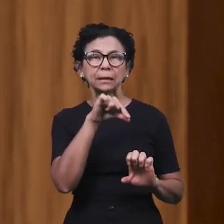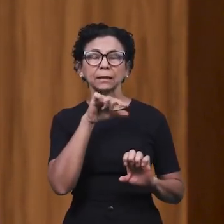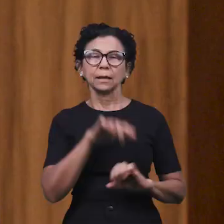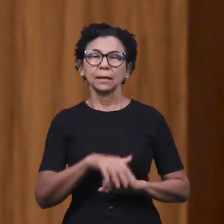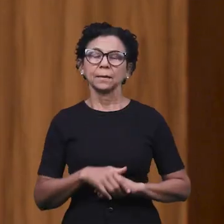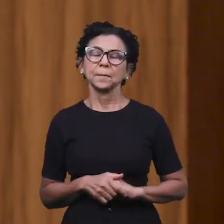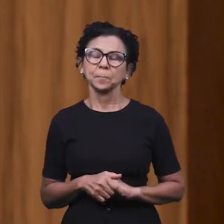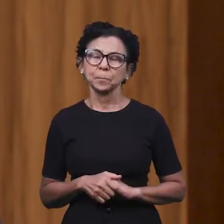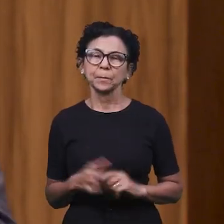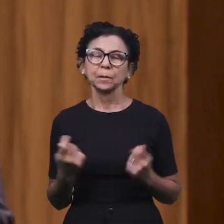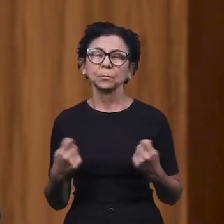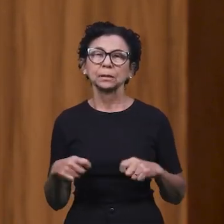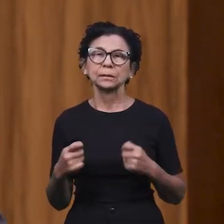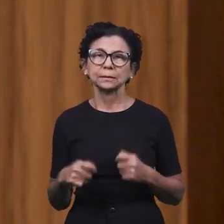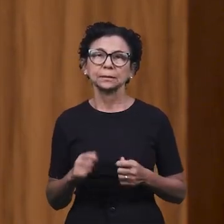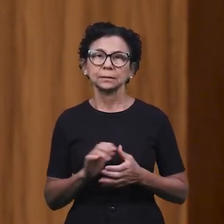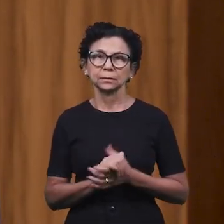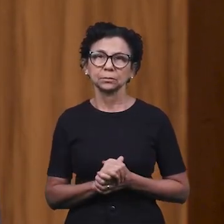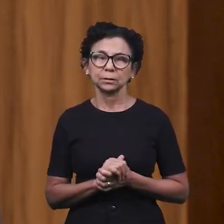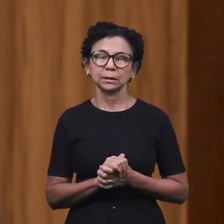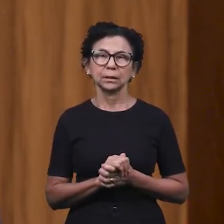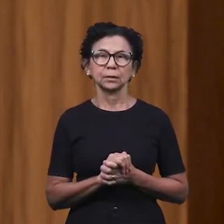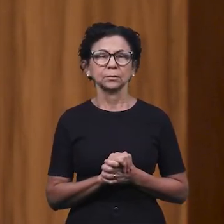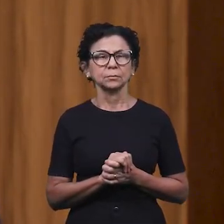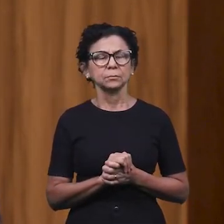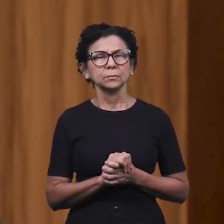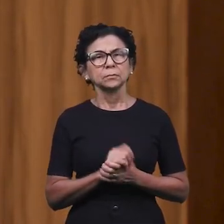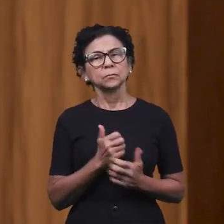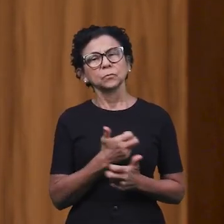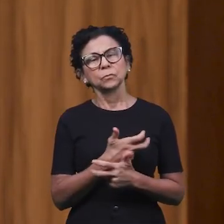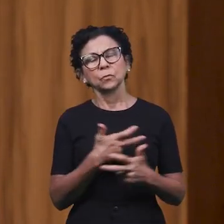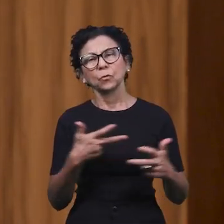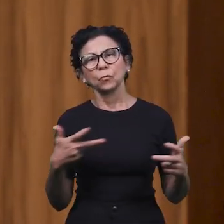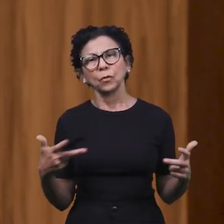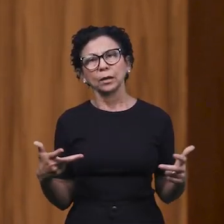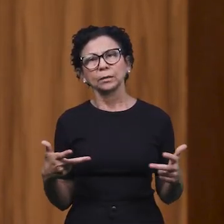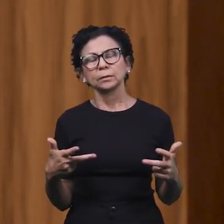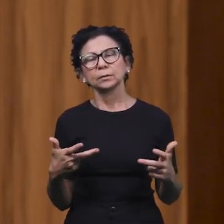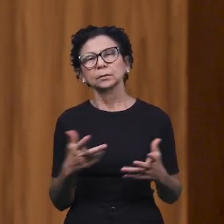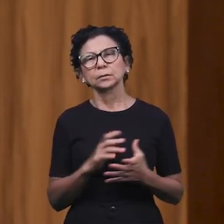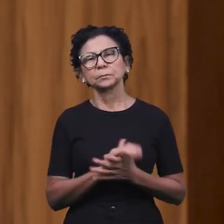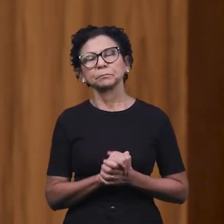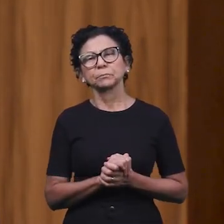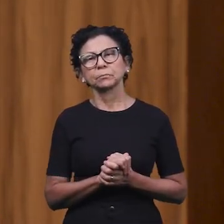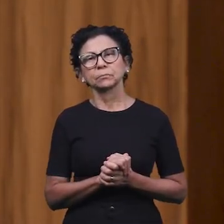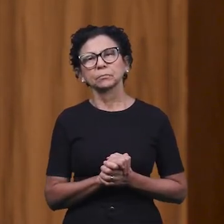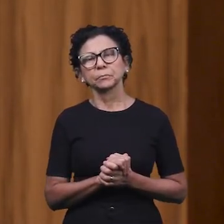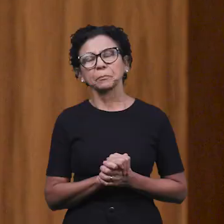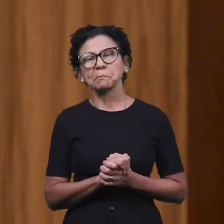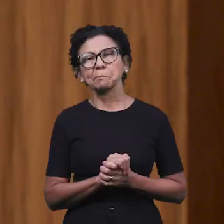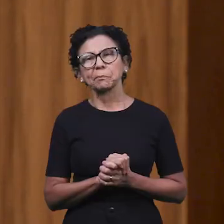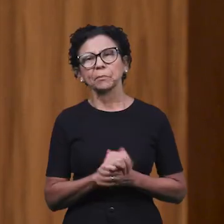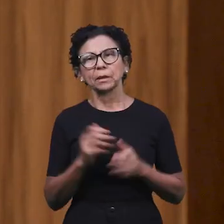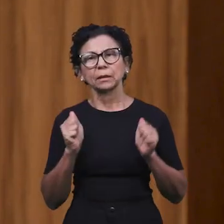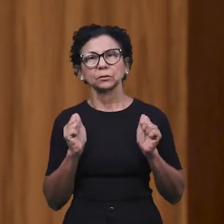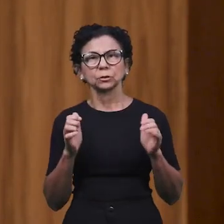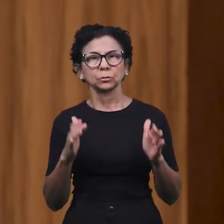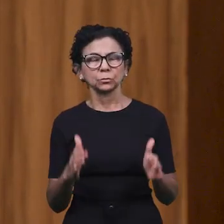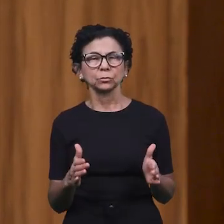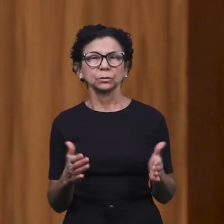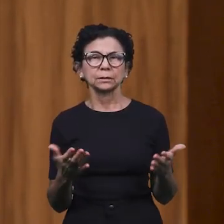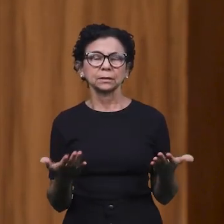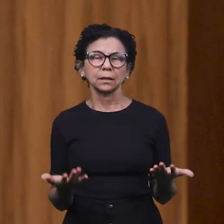utilizado para diversos aspectos em que nós estejamos inseridos. Então, o comportamento empreendedor, ele